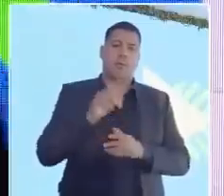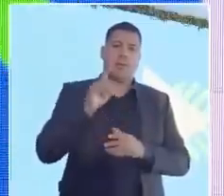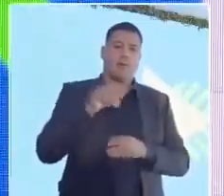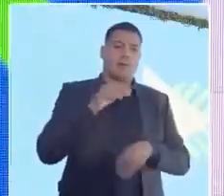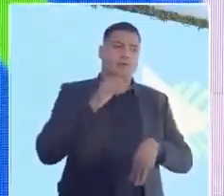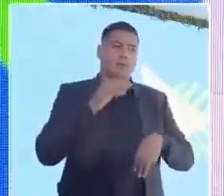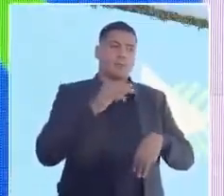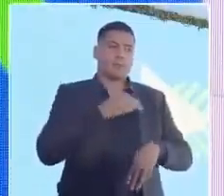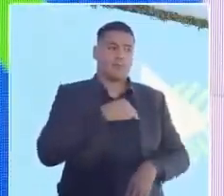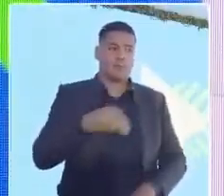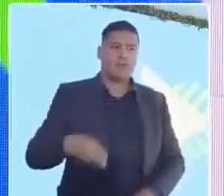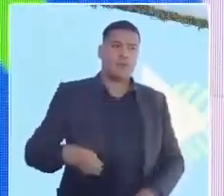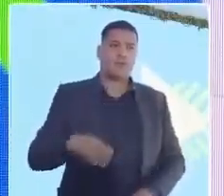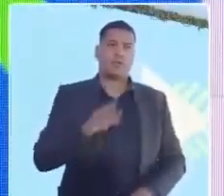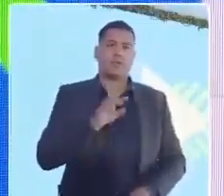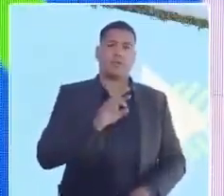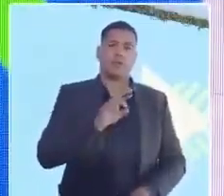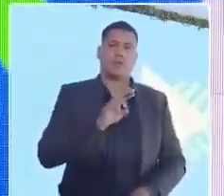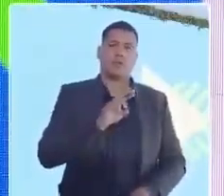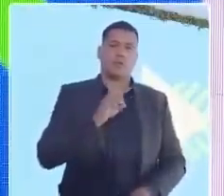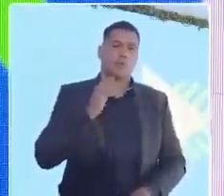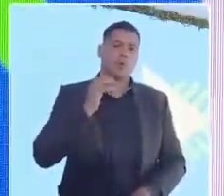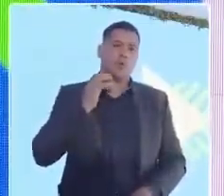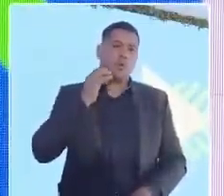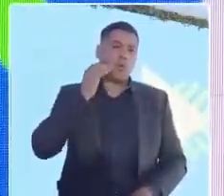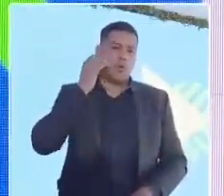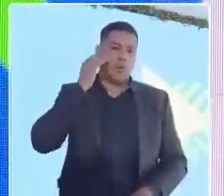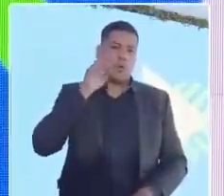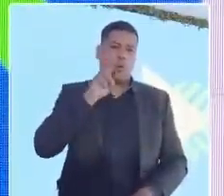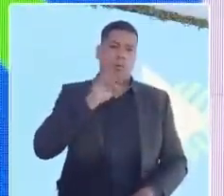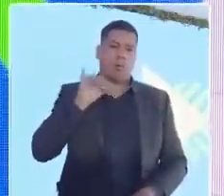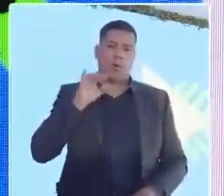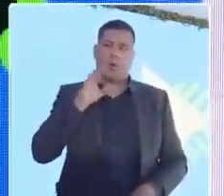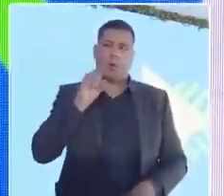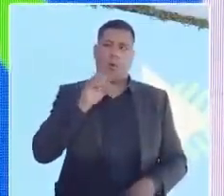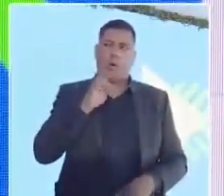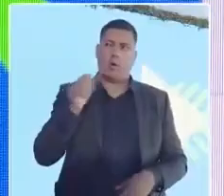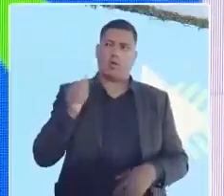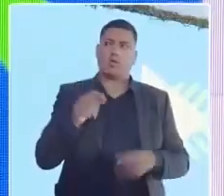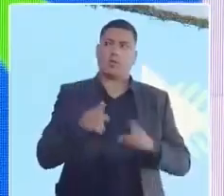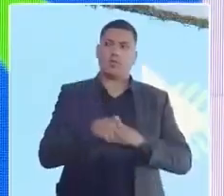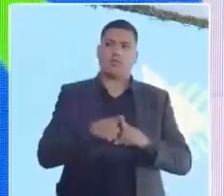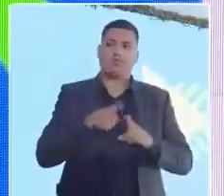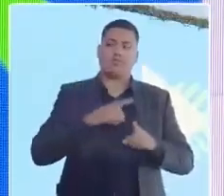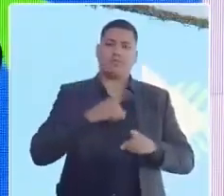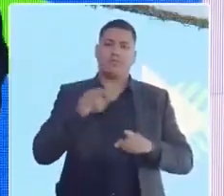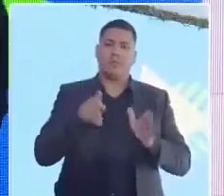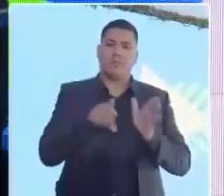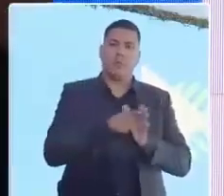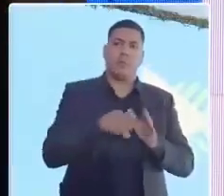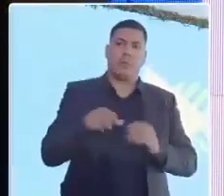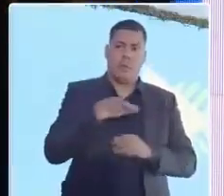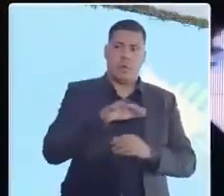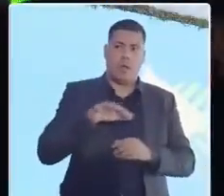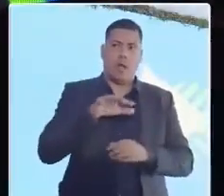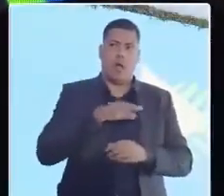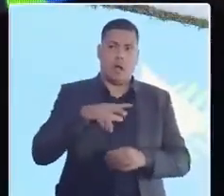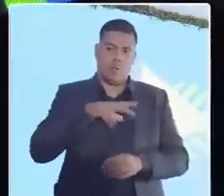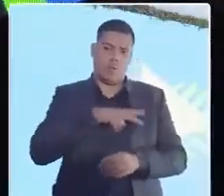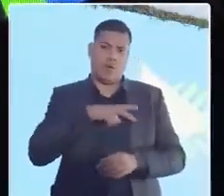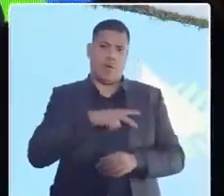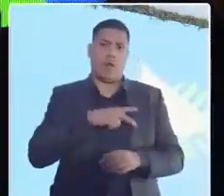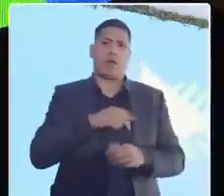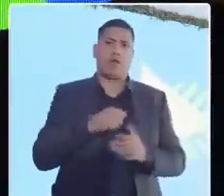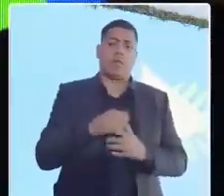dito no seu lançamento O Novo Pack busca o protagonismo também do setor privado mais de 1/3 do